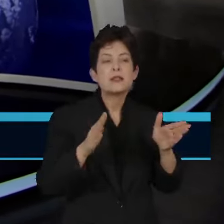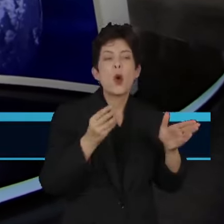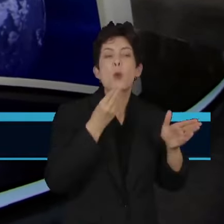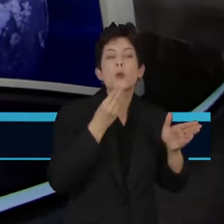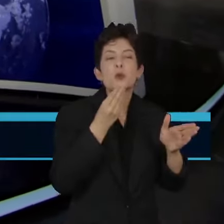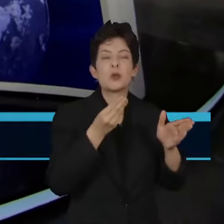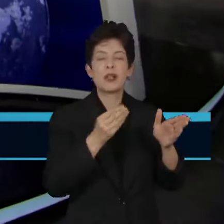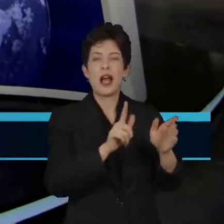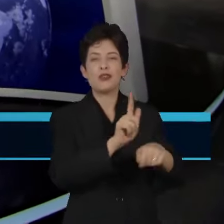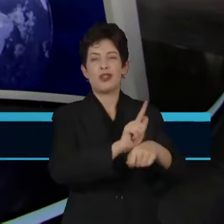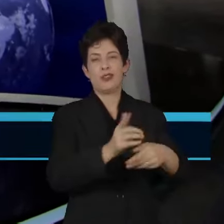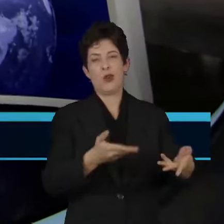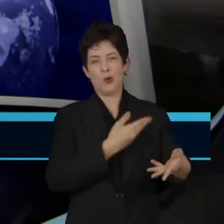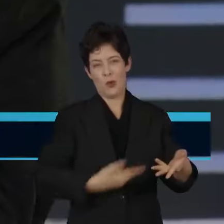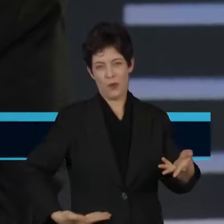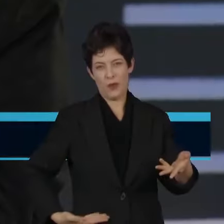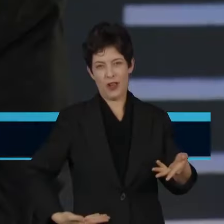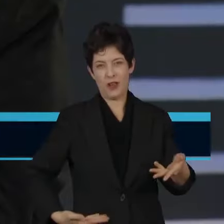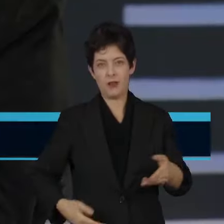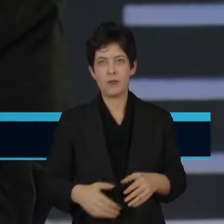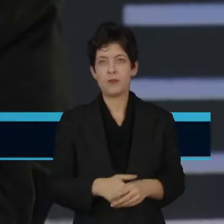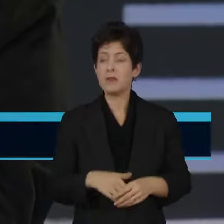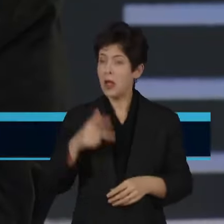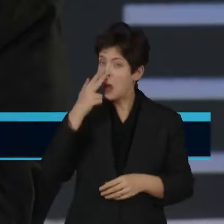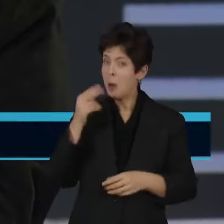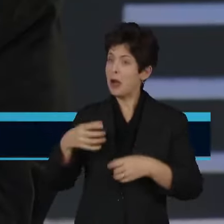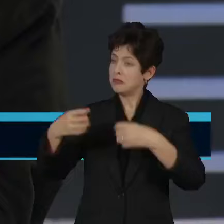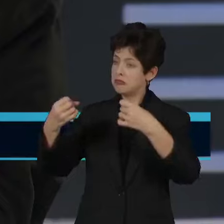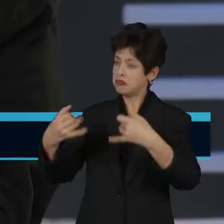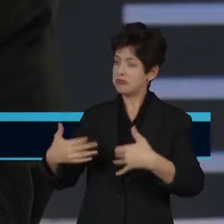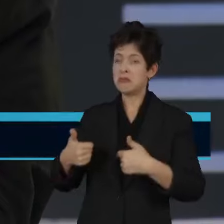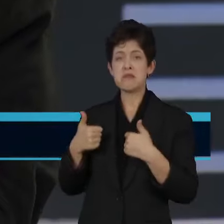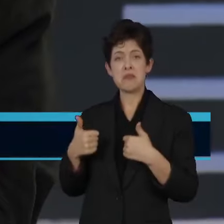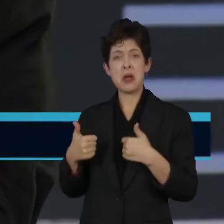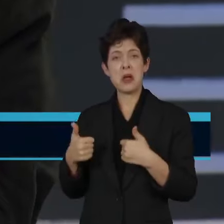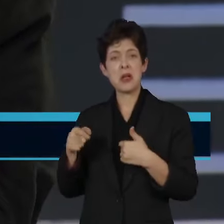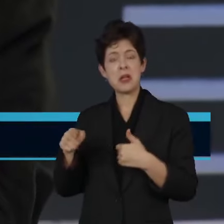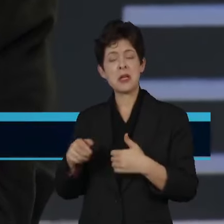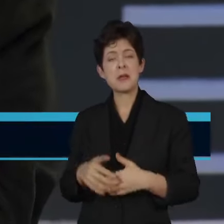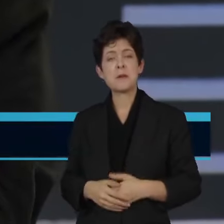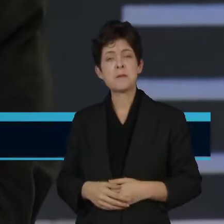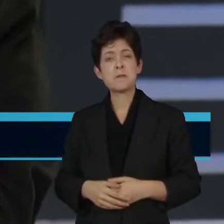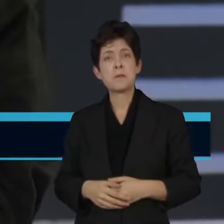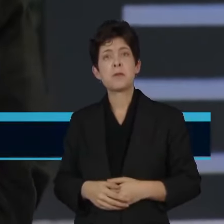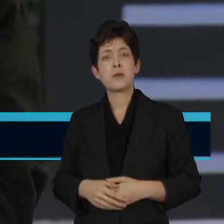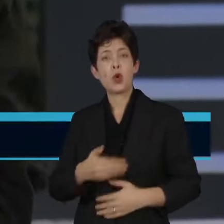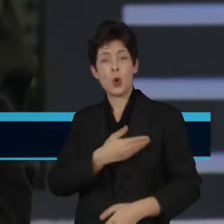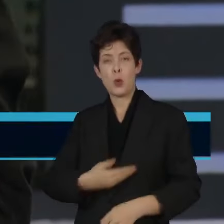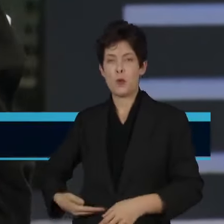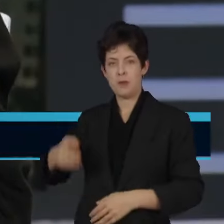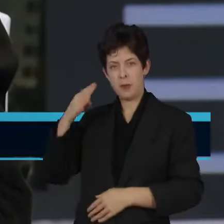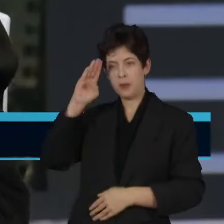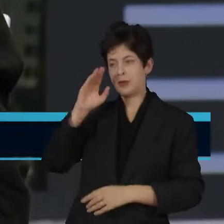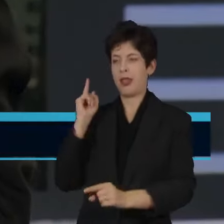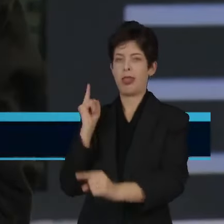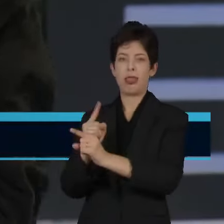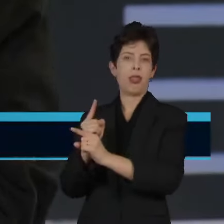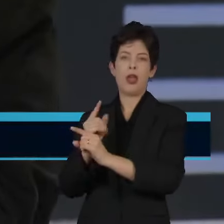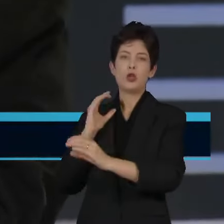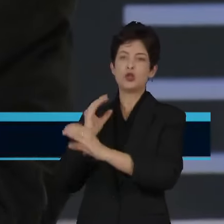atual gestão? Eu acho que ela descreveu bem, né? Ela falou que o governo Bolsonaro não tinha